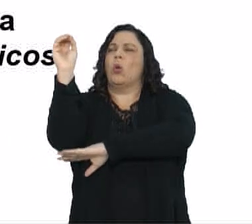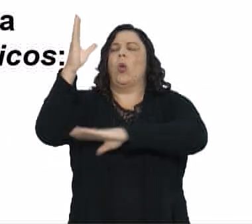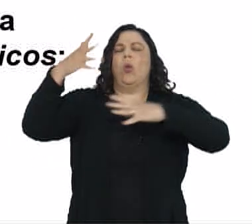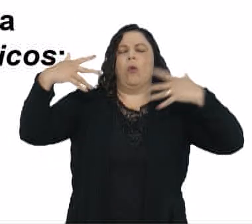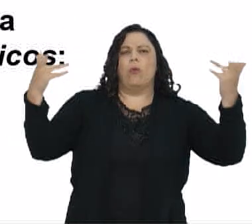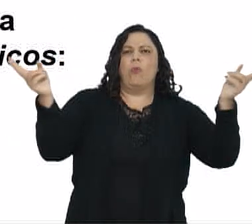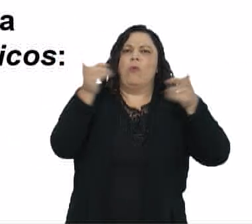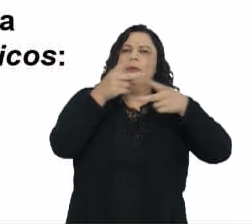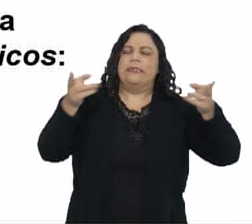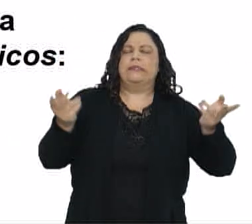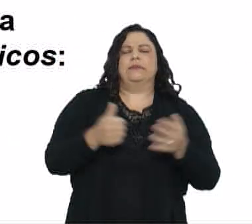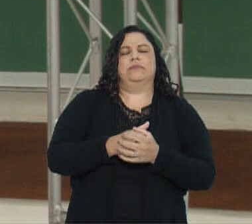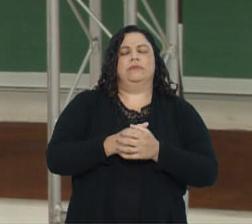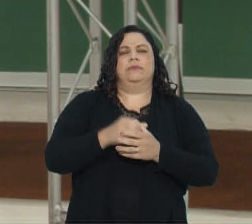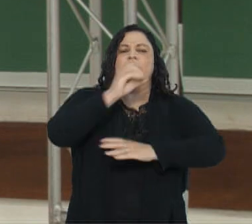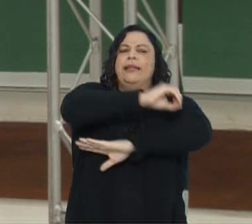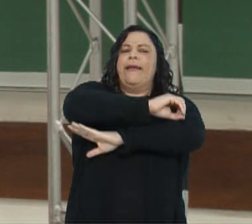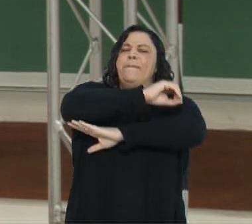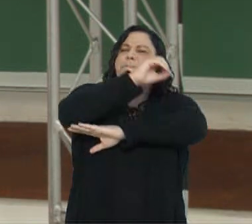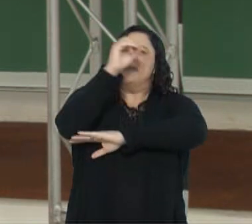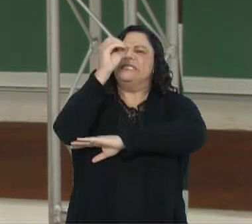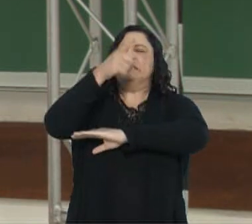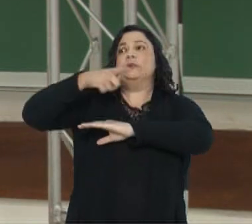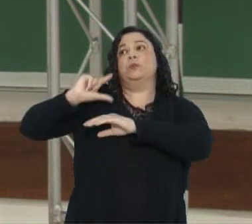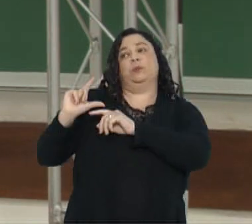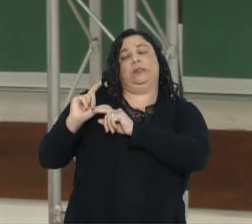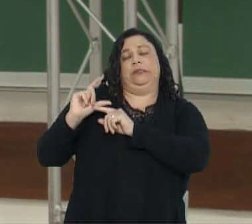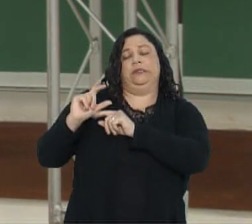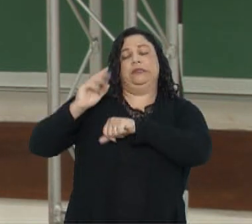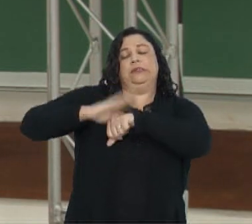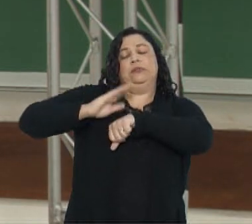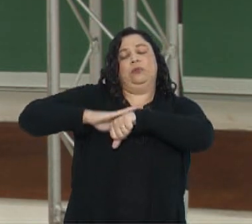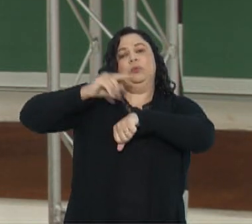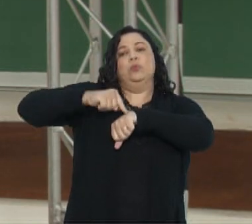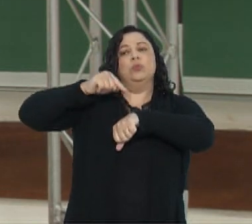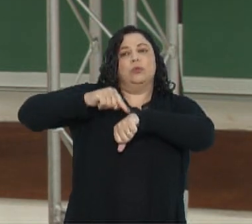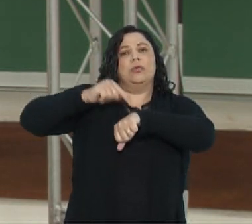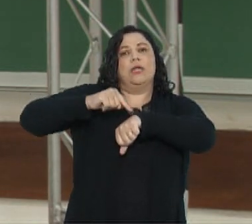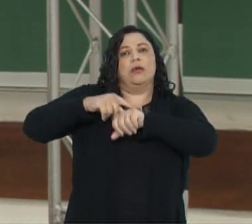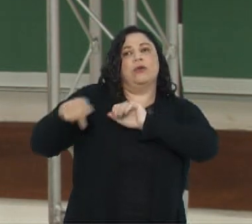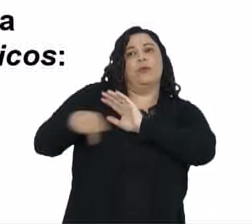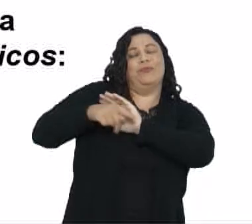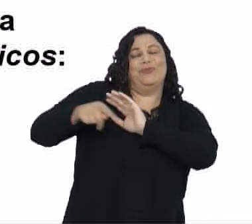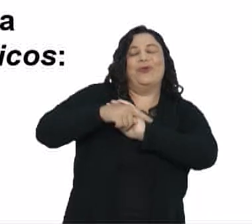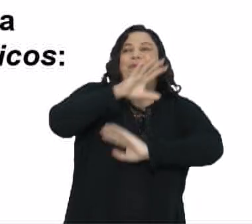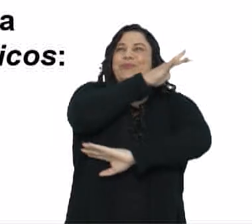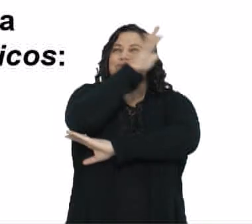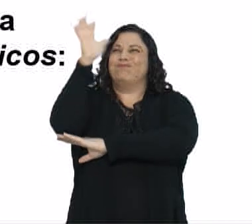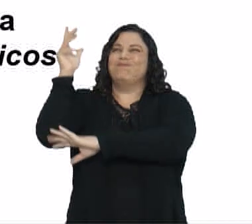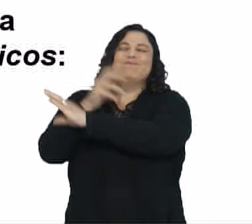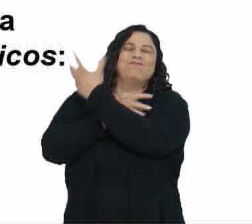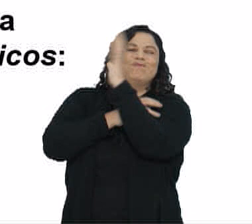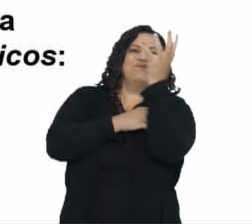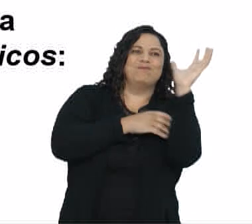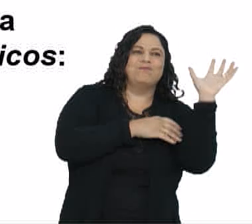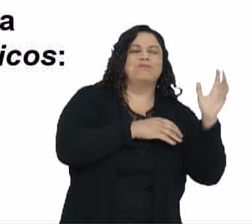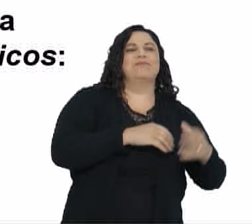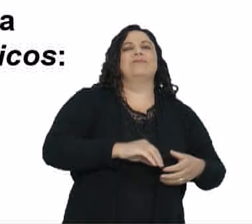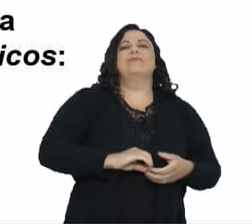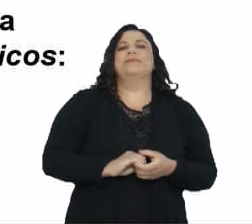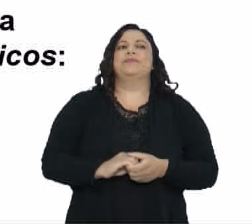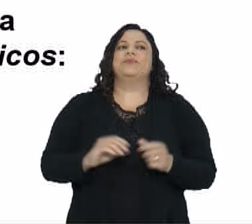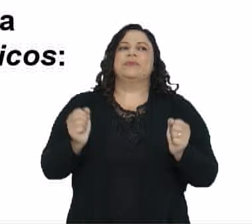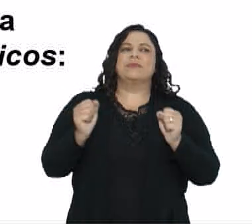do horário previsto. Fenômeno da natureza, não tem sujeito. B, verbo ser,